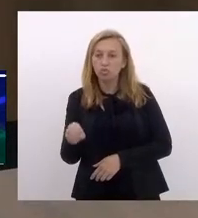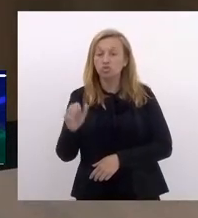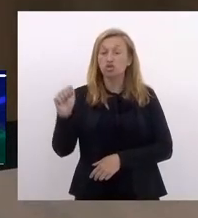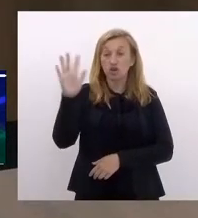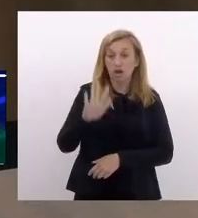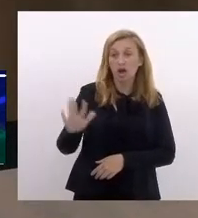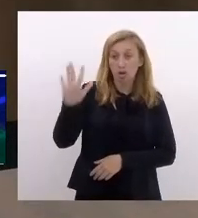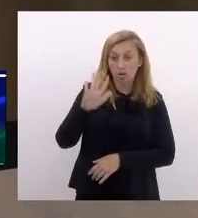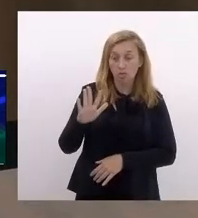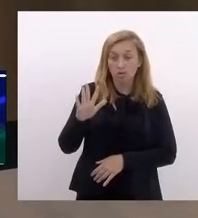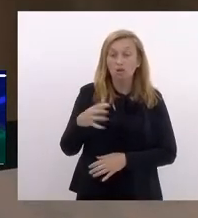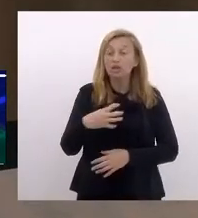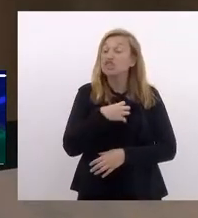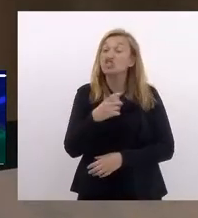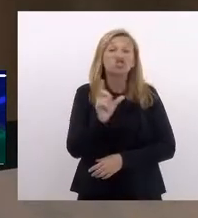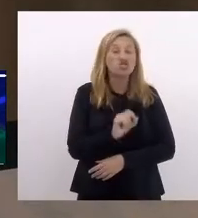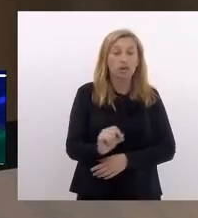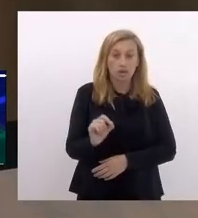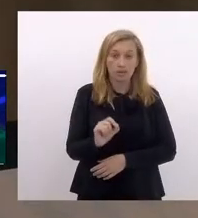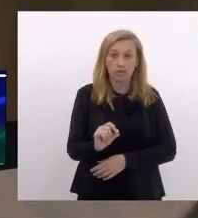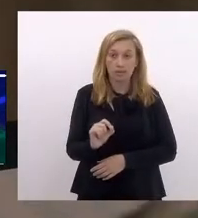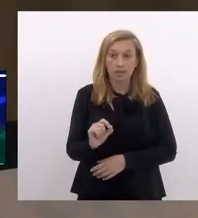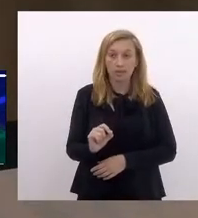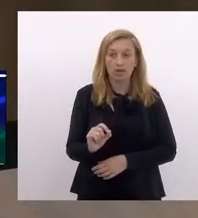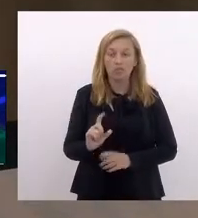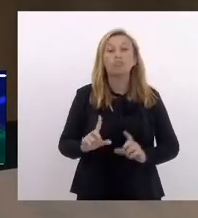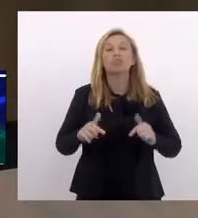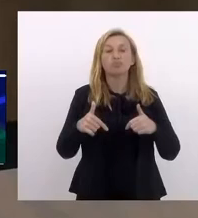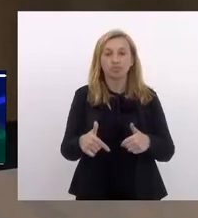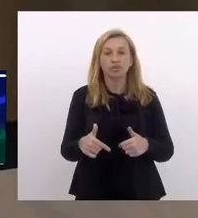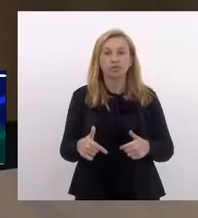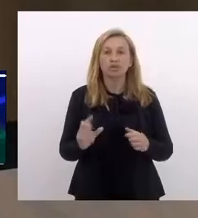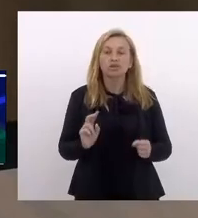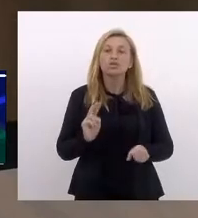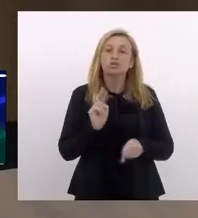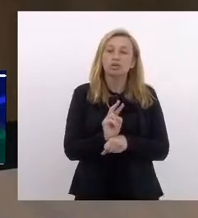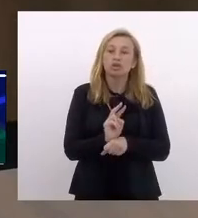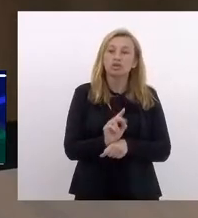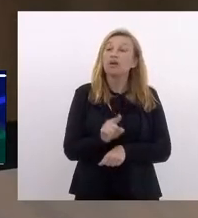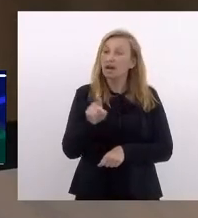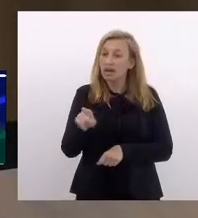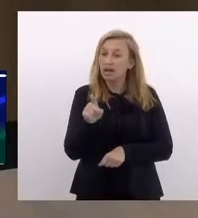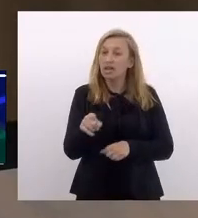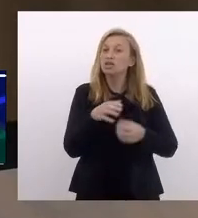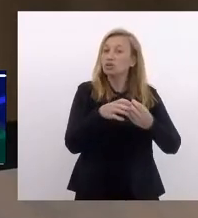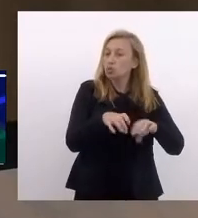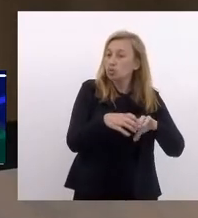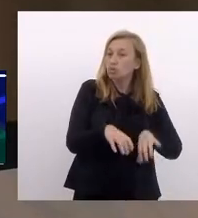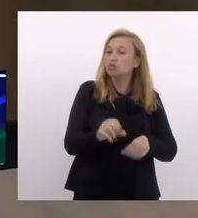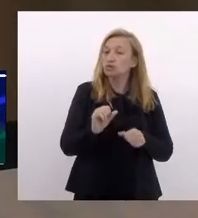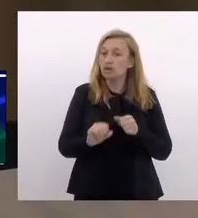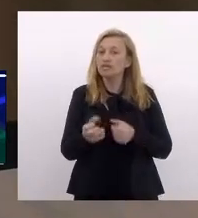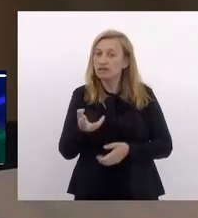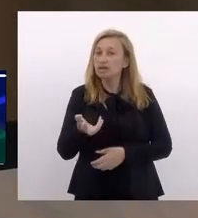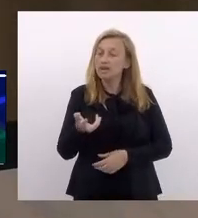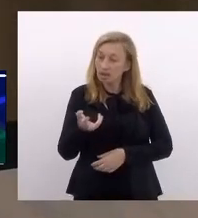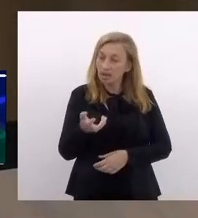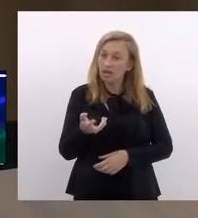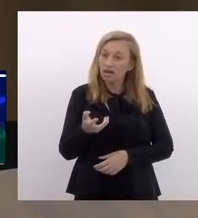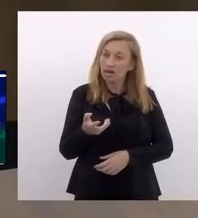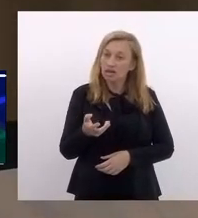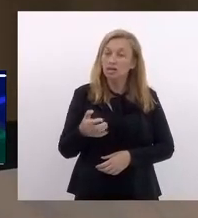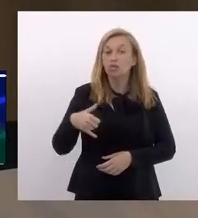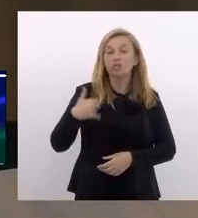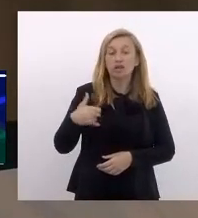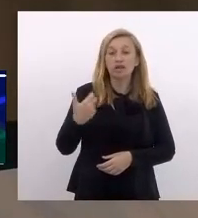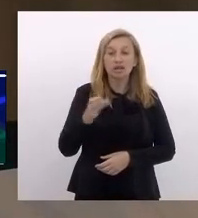agora, no sentido de dar um efeito protetivo àqueles que fazem concurso e que querem delimitar uma